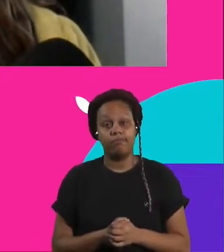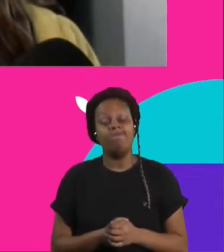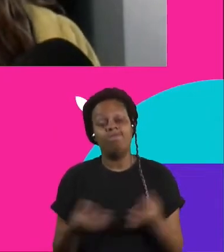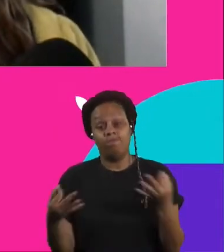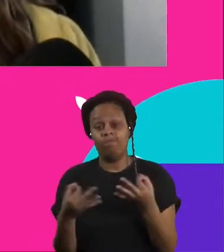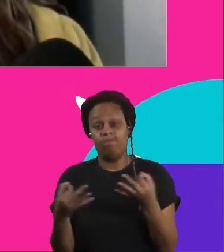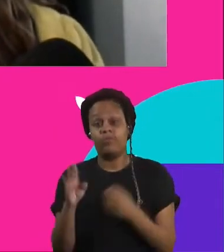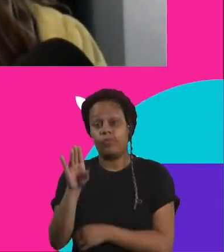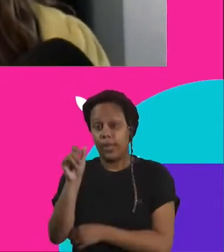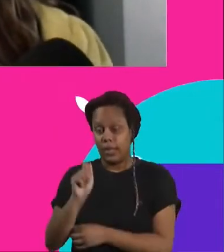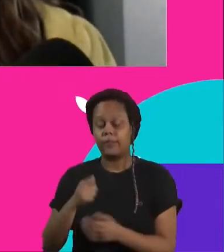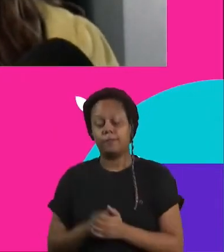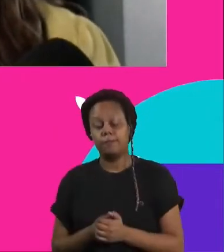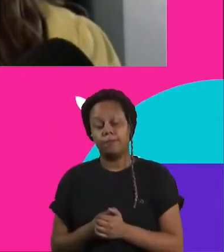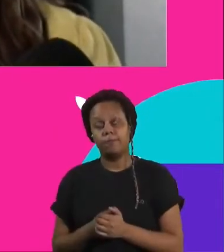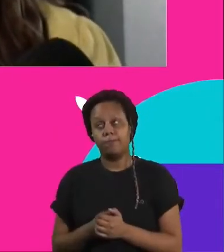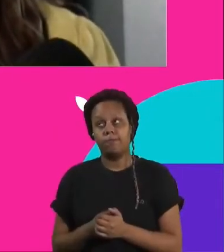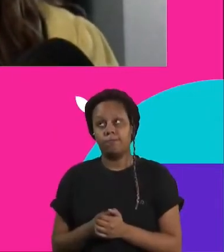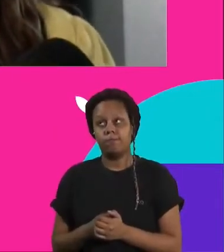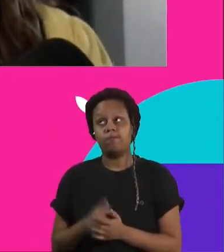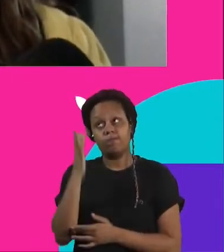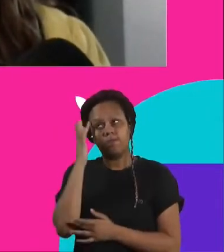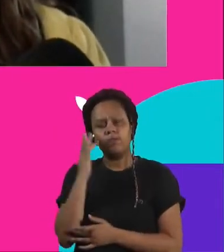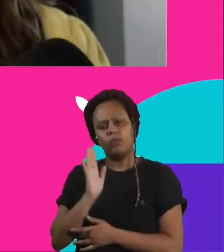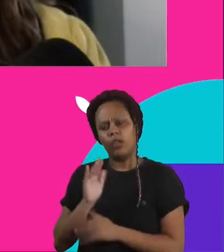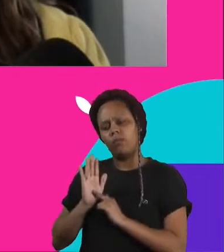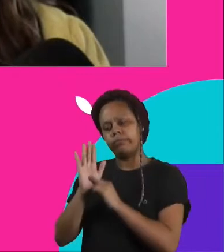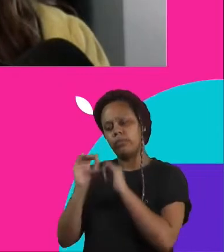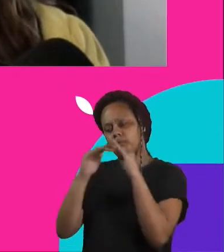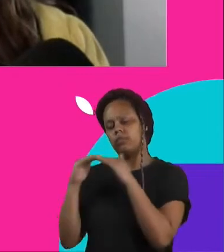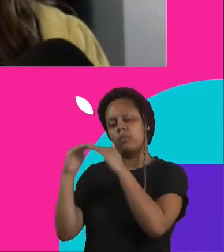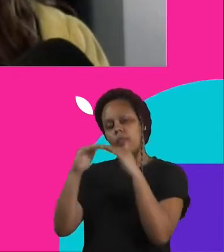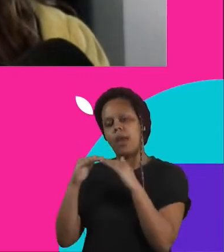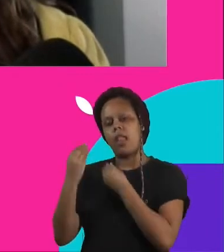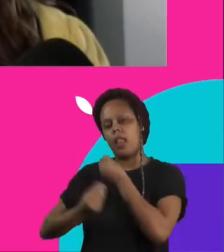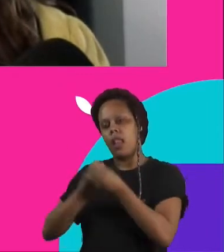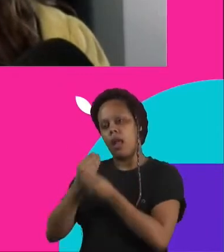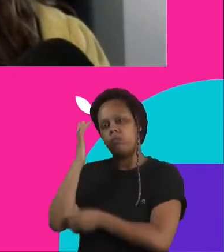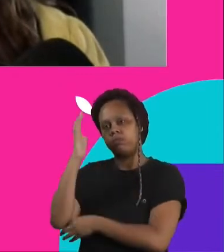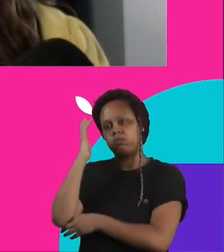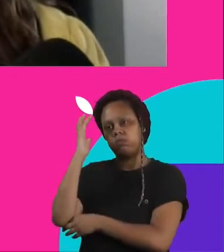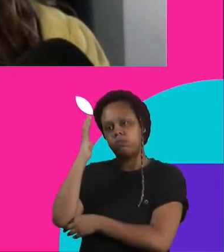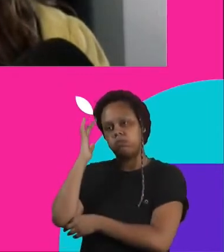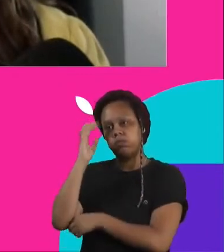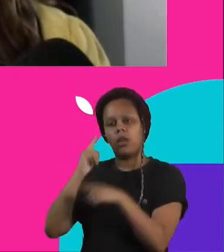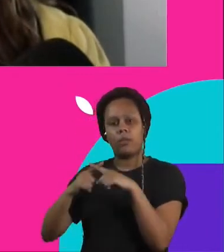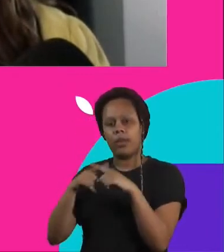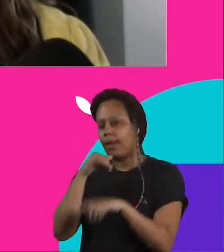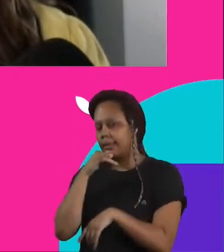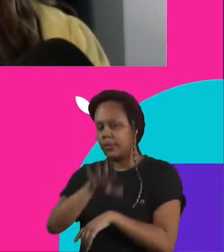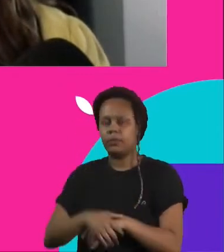Maravilha, Bia. Eu acho que isso dá para a gente já um padrão, um pouco de noção de justamente como é que isso se manifesta no